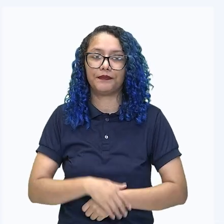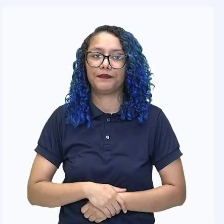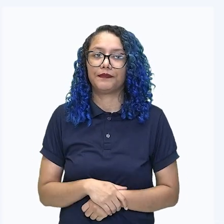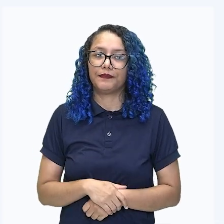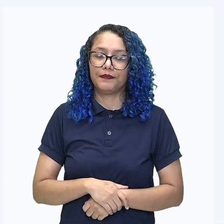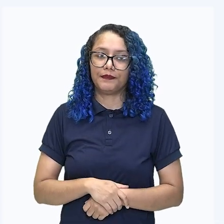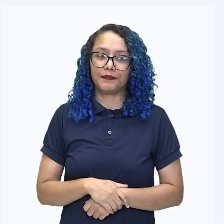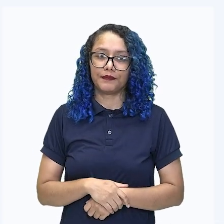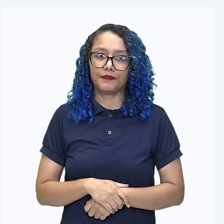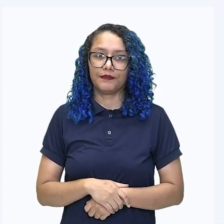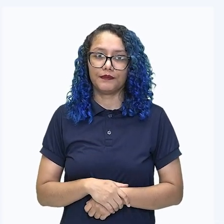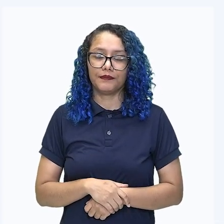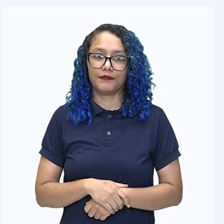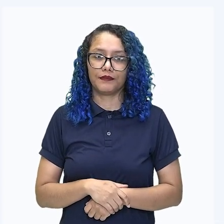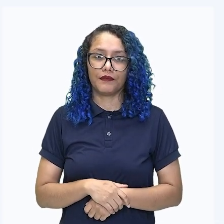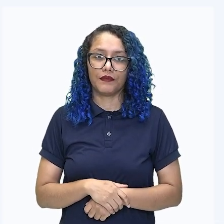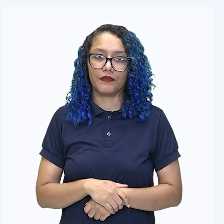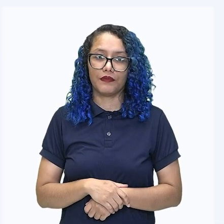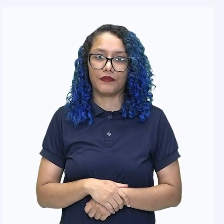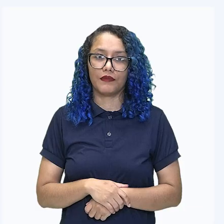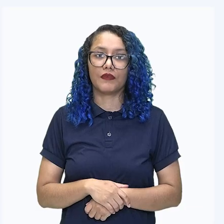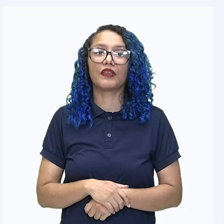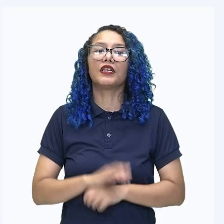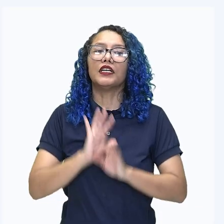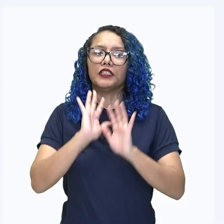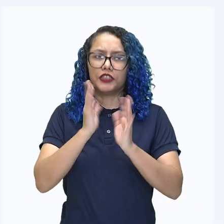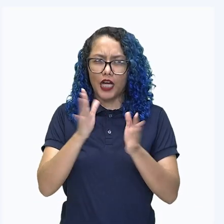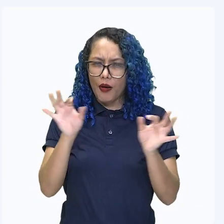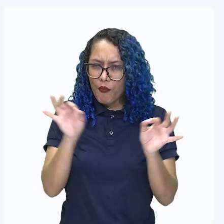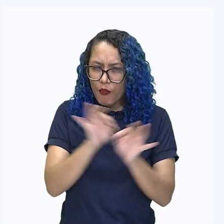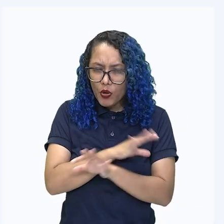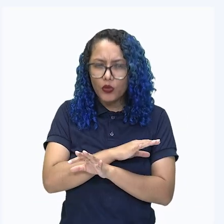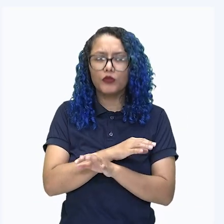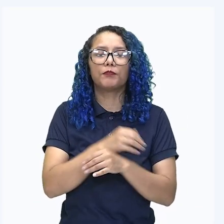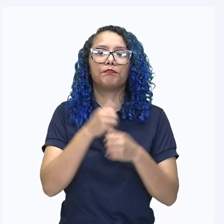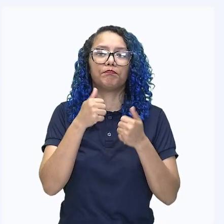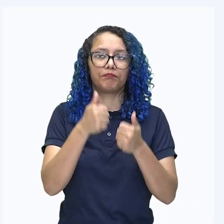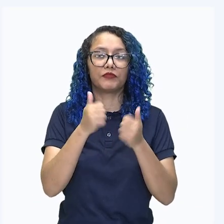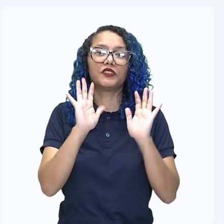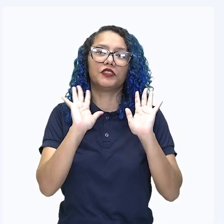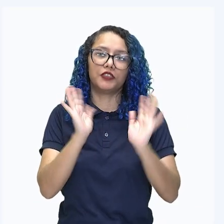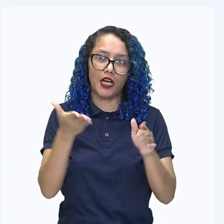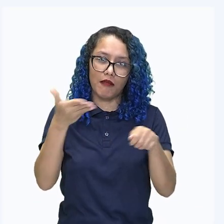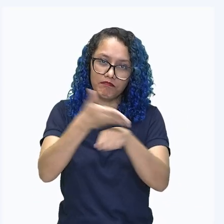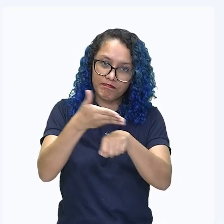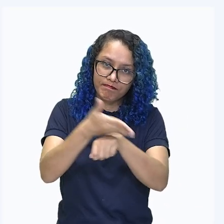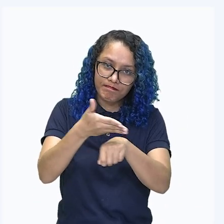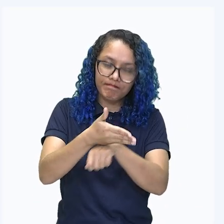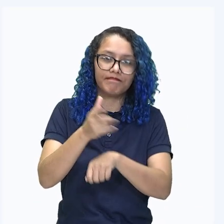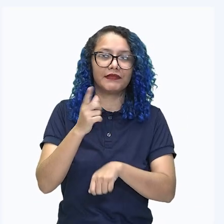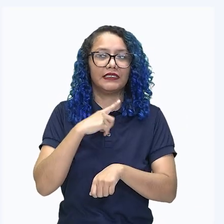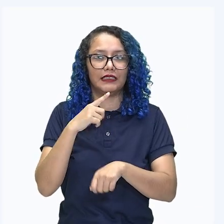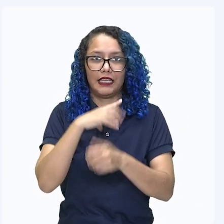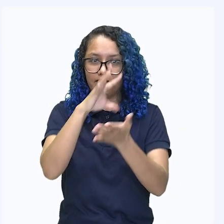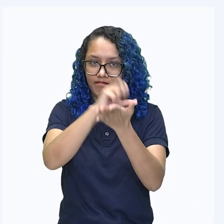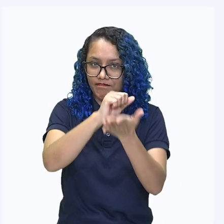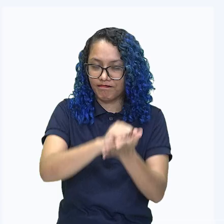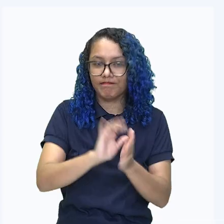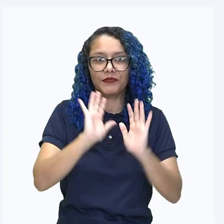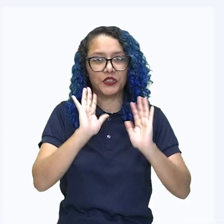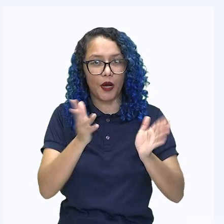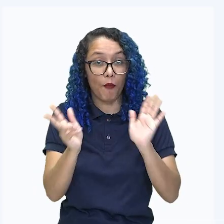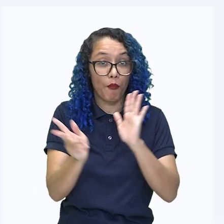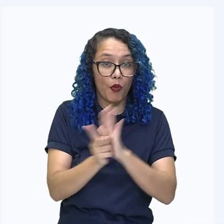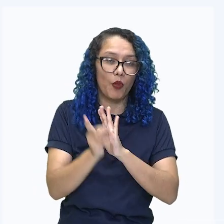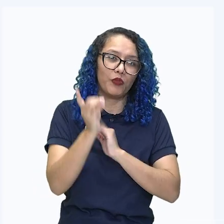frequência. Uma vez que repetiu, cadastrou e salvou, pronto. Foi lançada a frequência